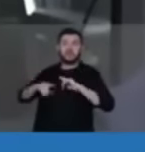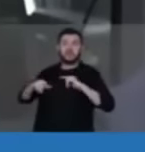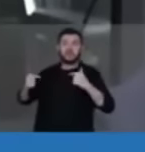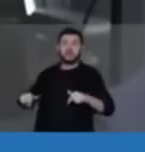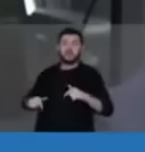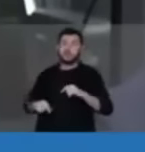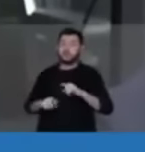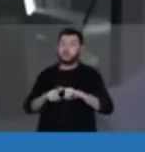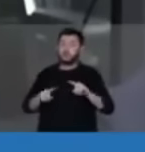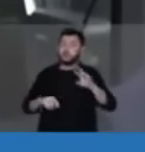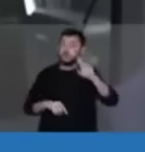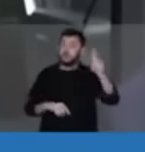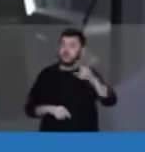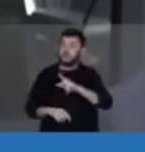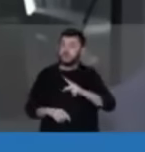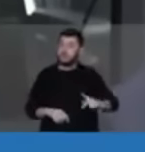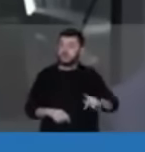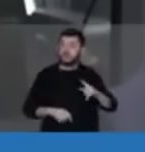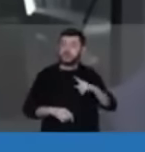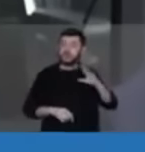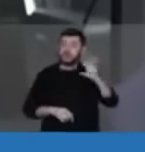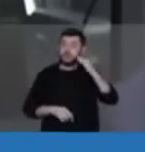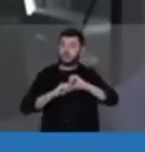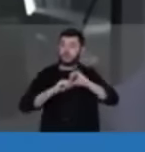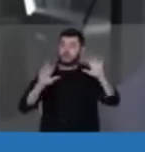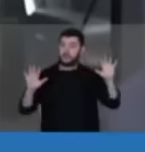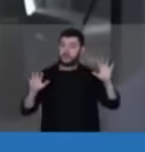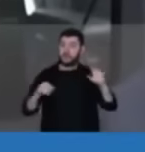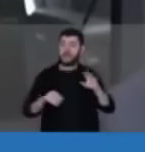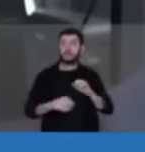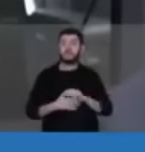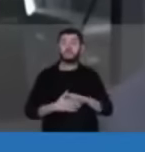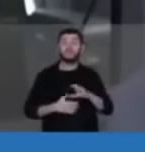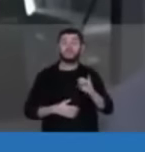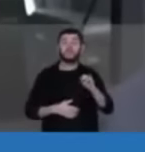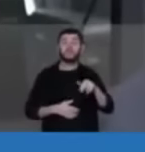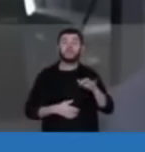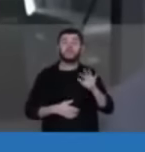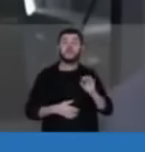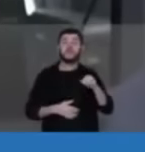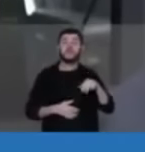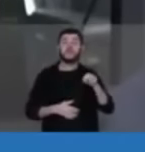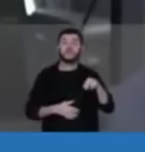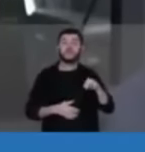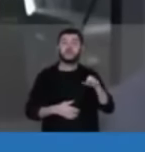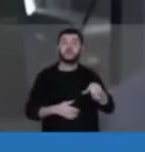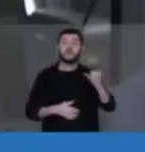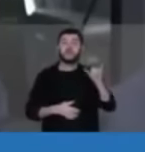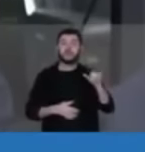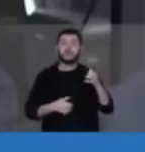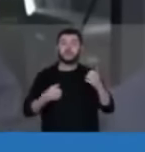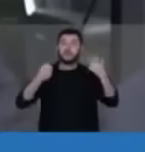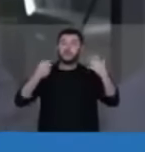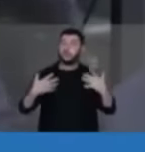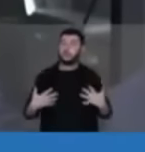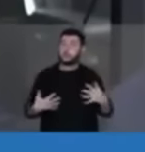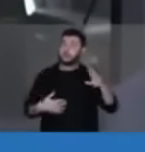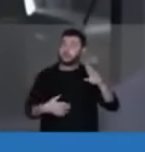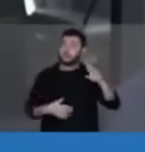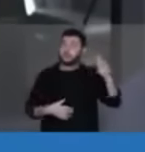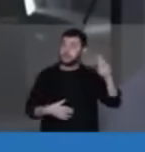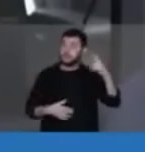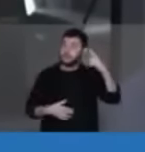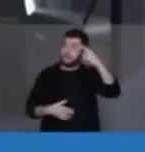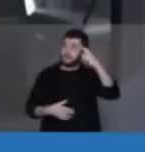presidente quando se fala aqui no infone que o Senhor Rodrigo que o Senhor Rodrigo Pacheco pode